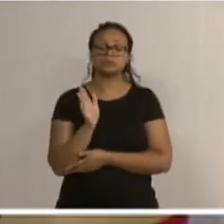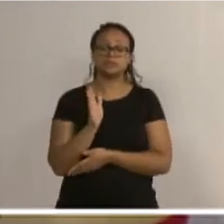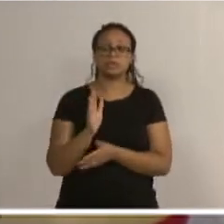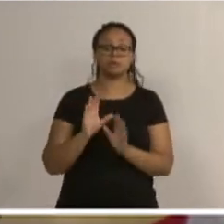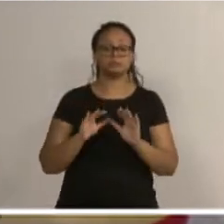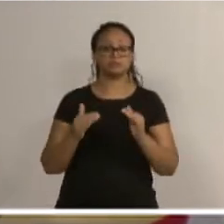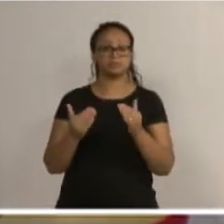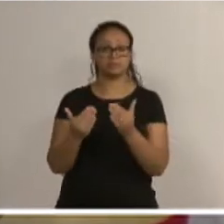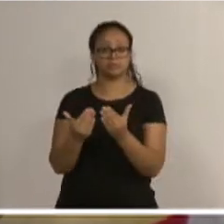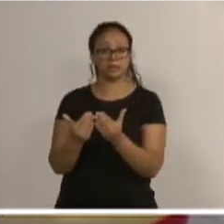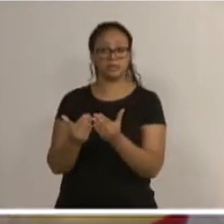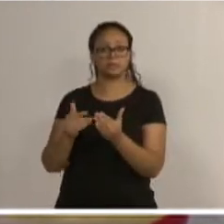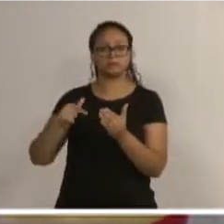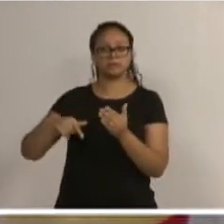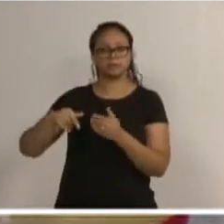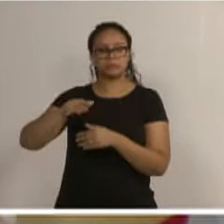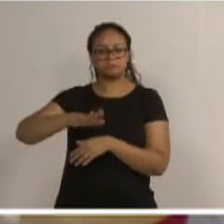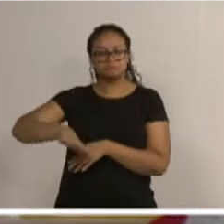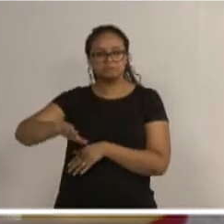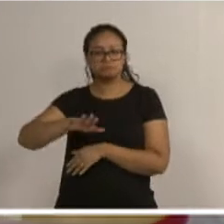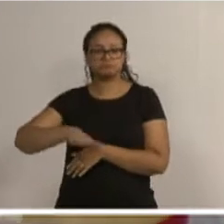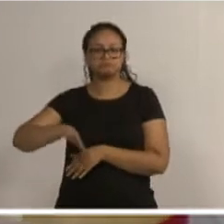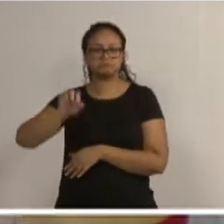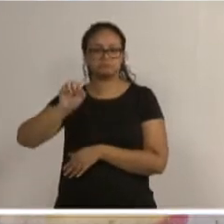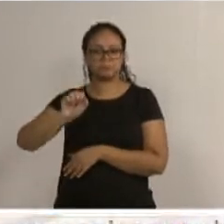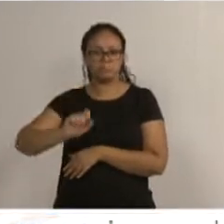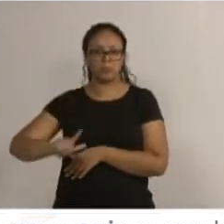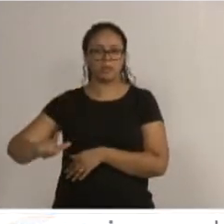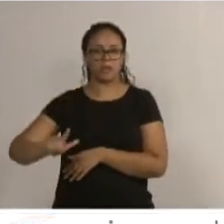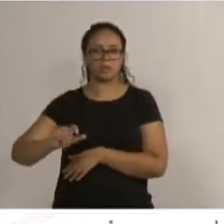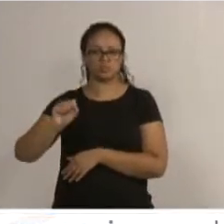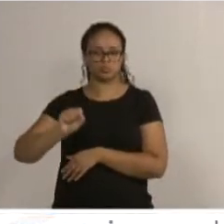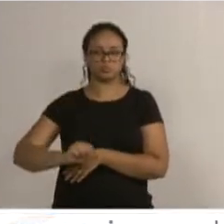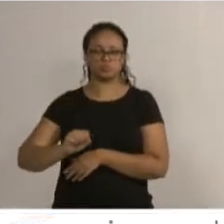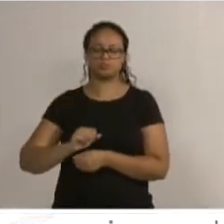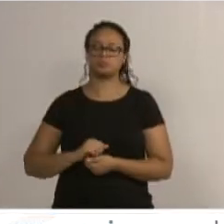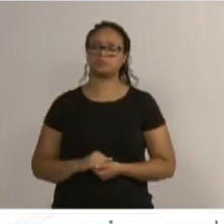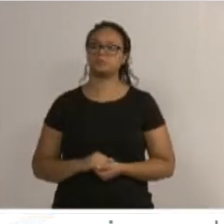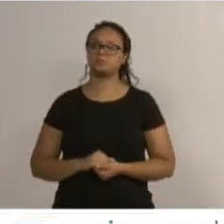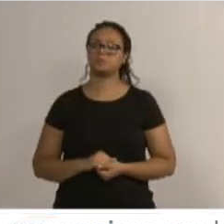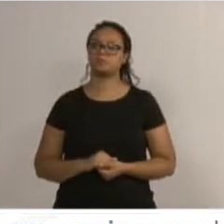Eu gostaria, então, que passasse o início dos slides para a gente ter uma...